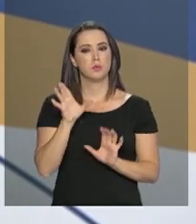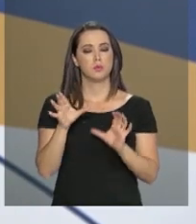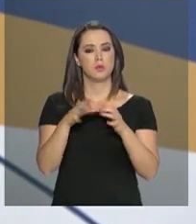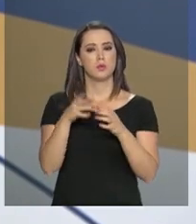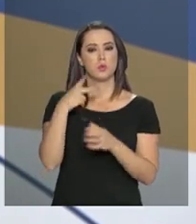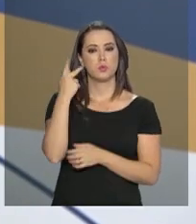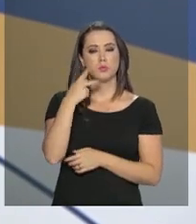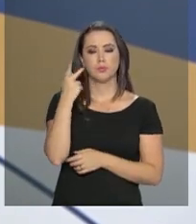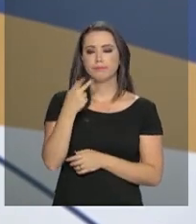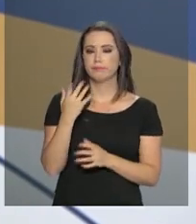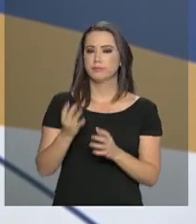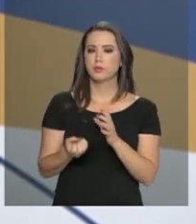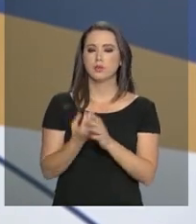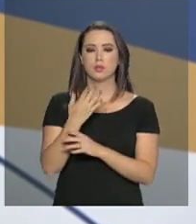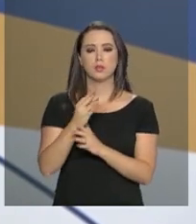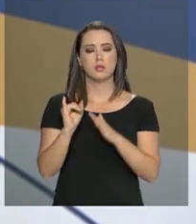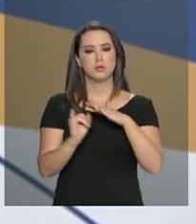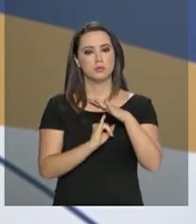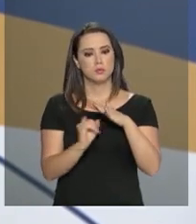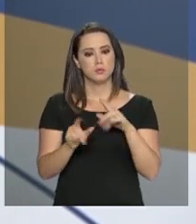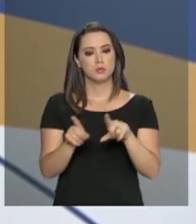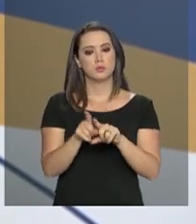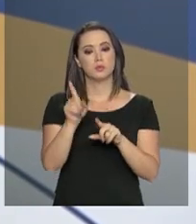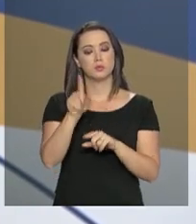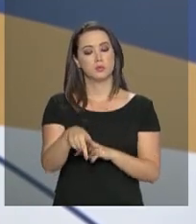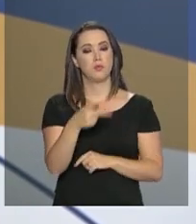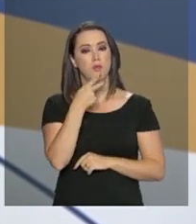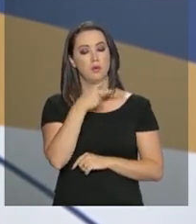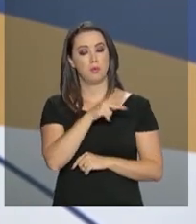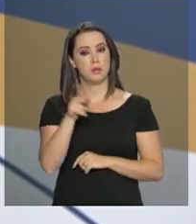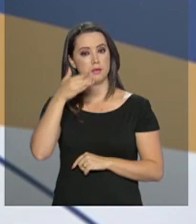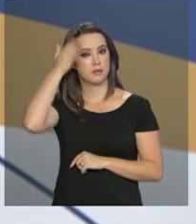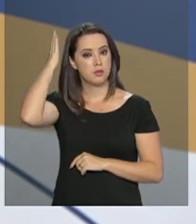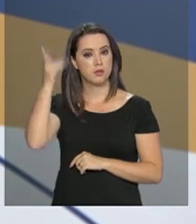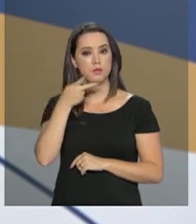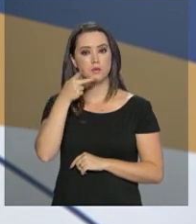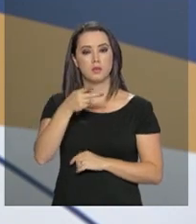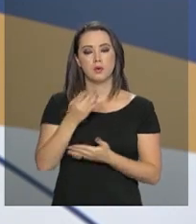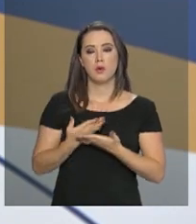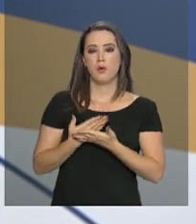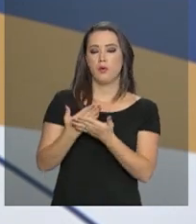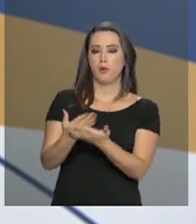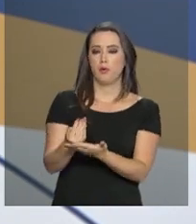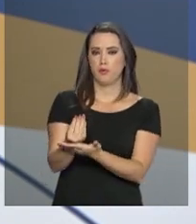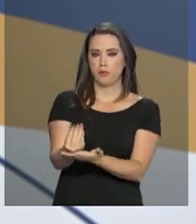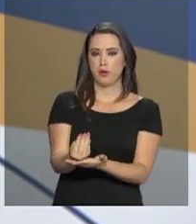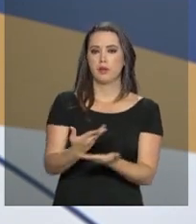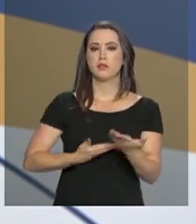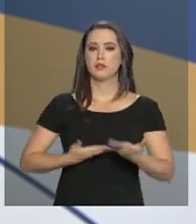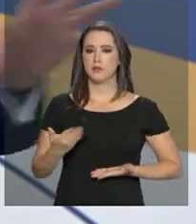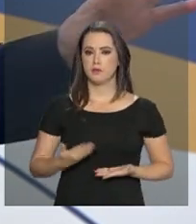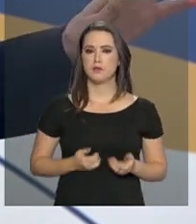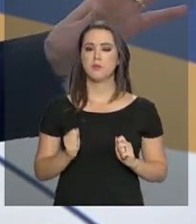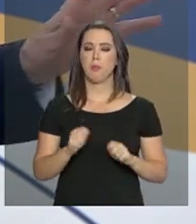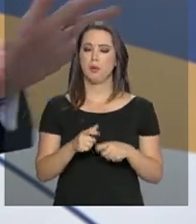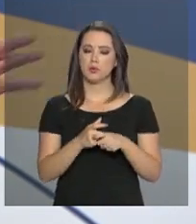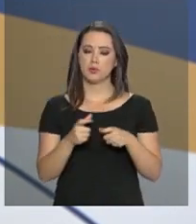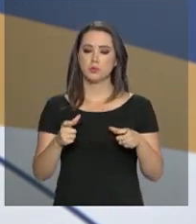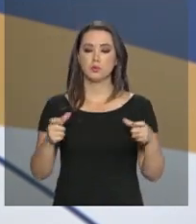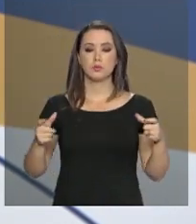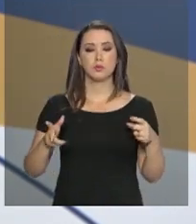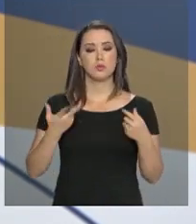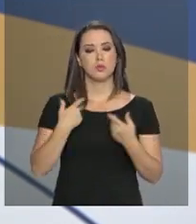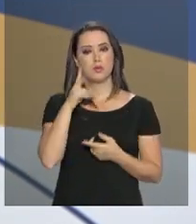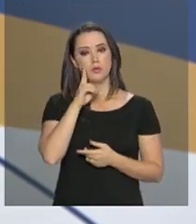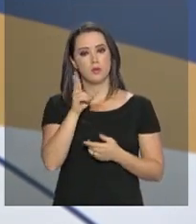foram institucionalizadas segundo temer a oferta de serviços pode ser ampliada ainda este ano com a revisão